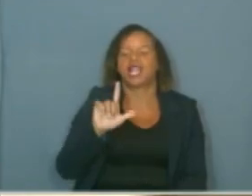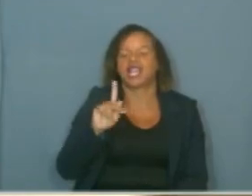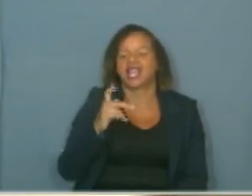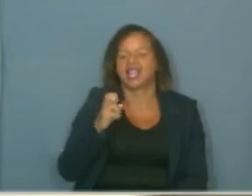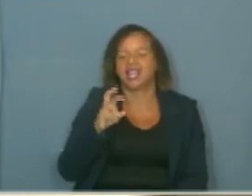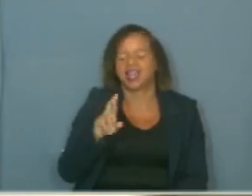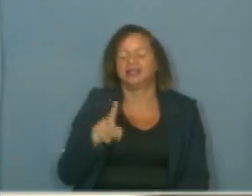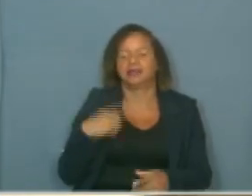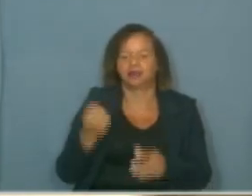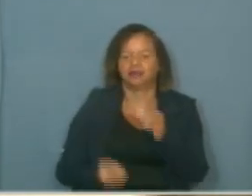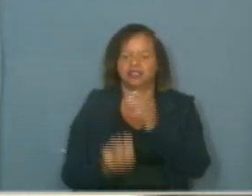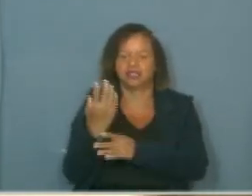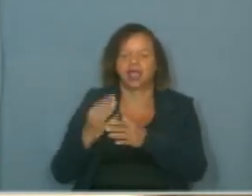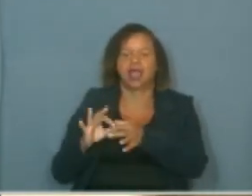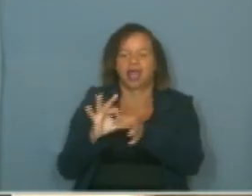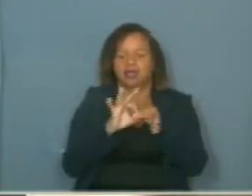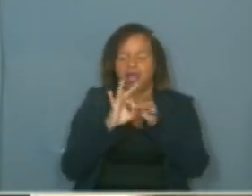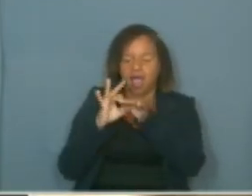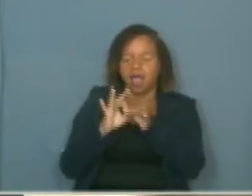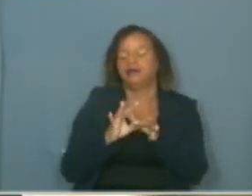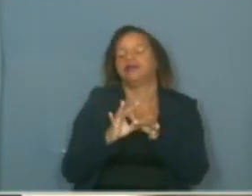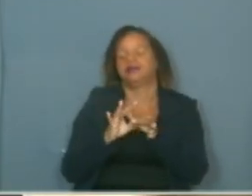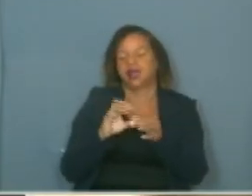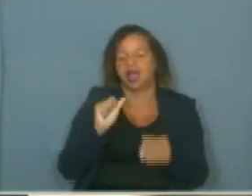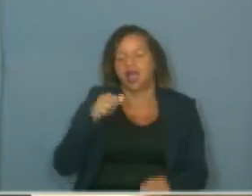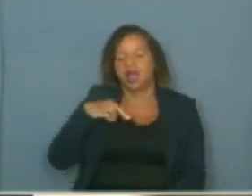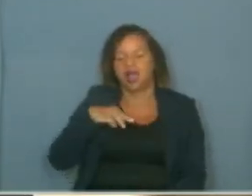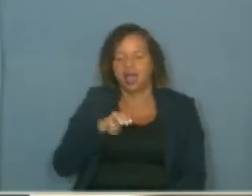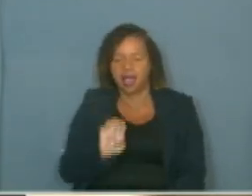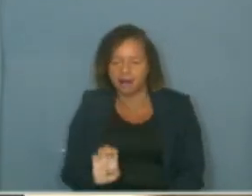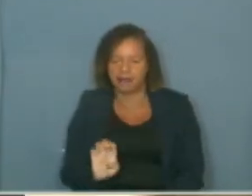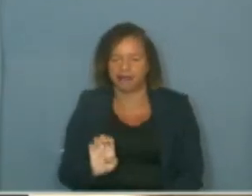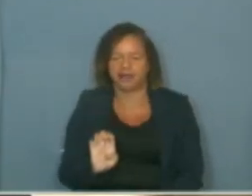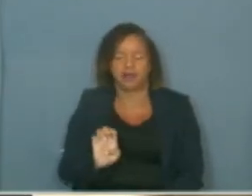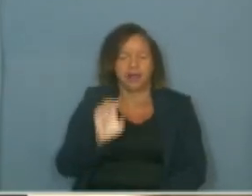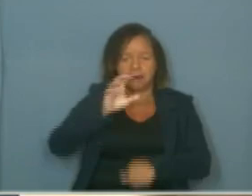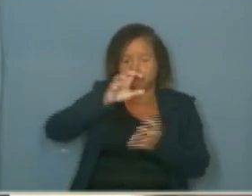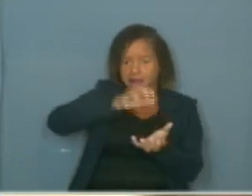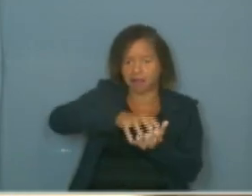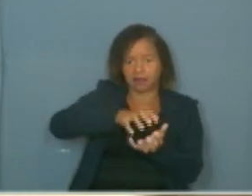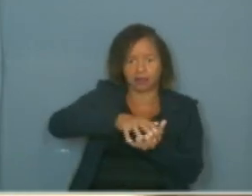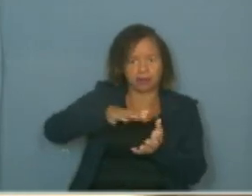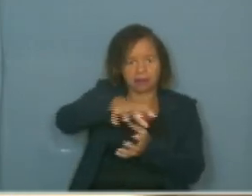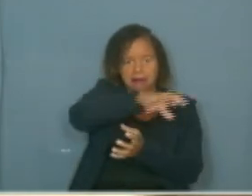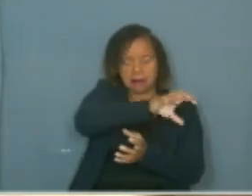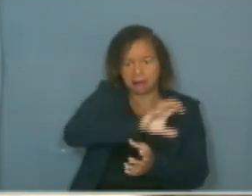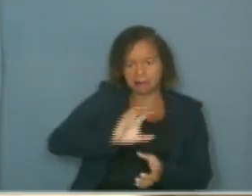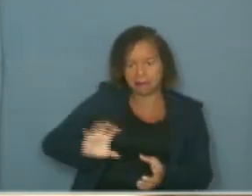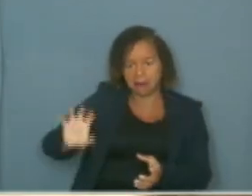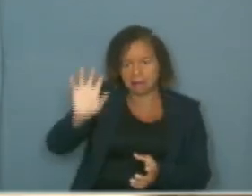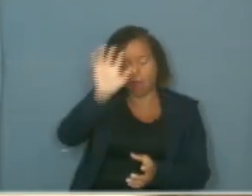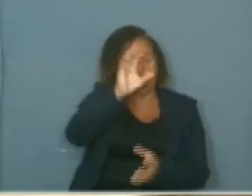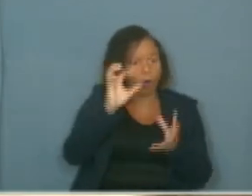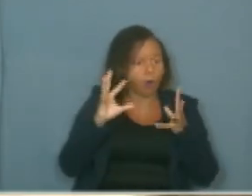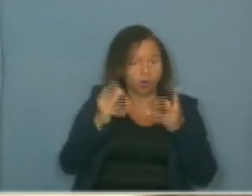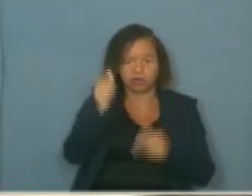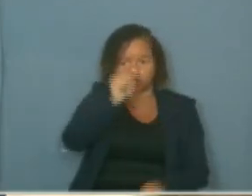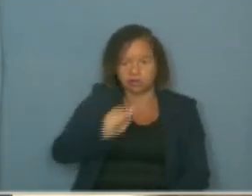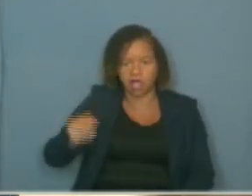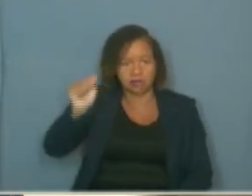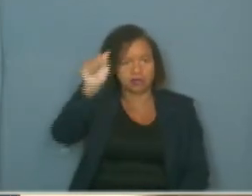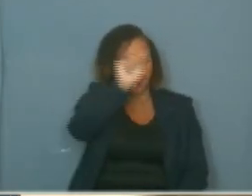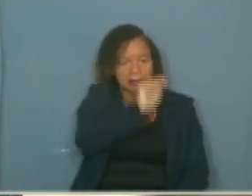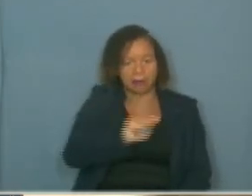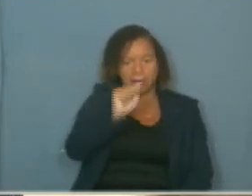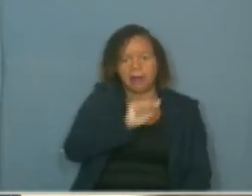viu o surgimento da Aliança Medicinal, da AME. Hoje em Pernambuco inteiro são várias associações que legalmente já podem